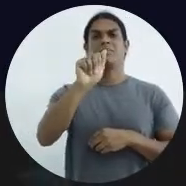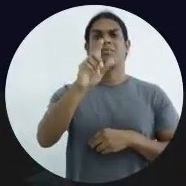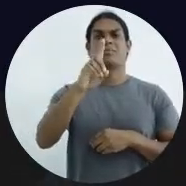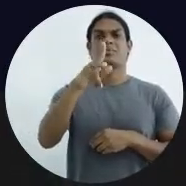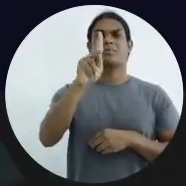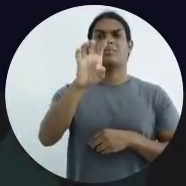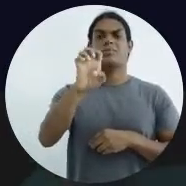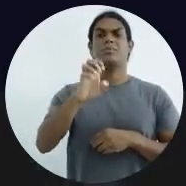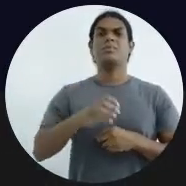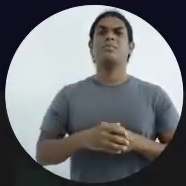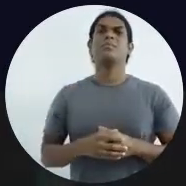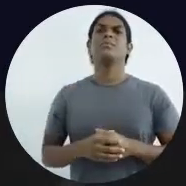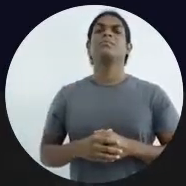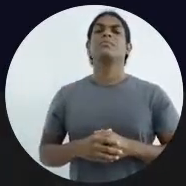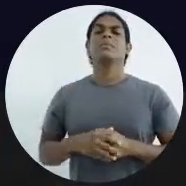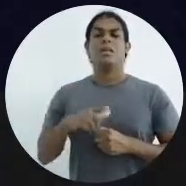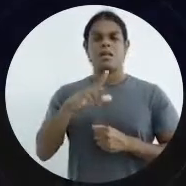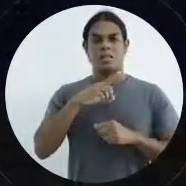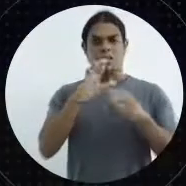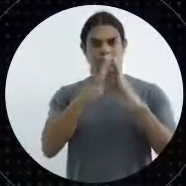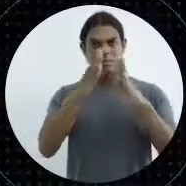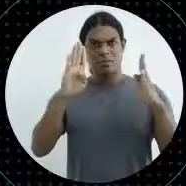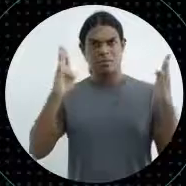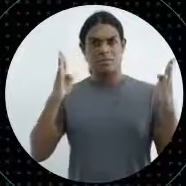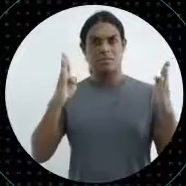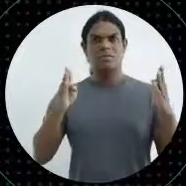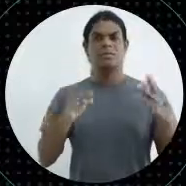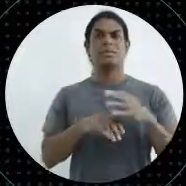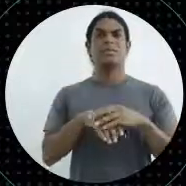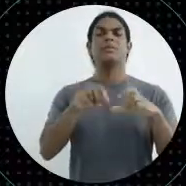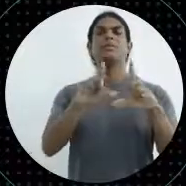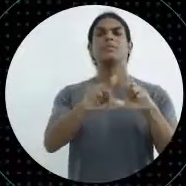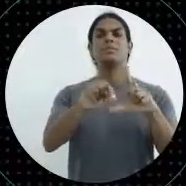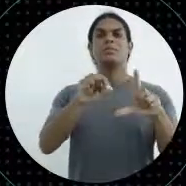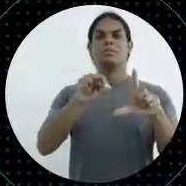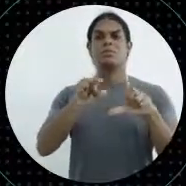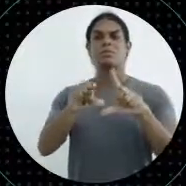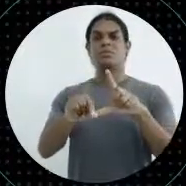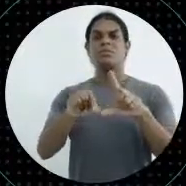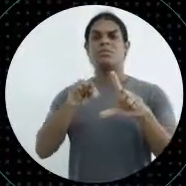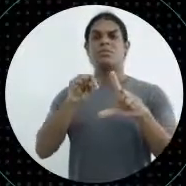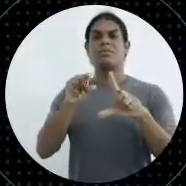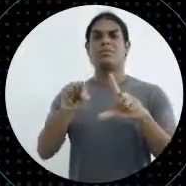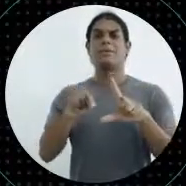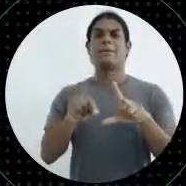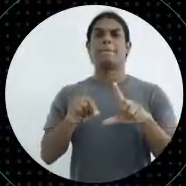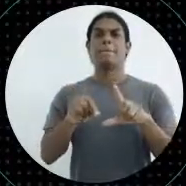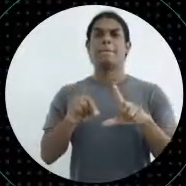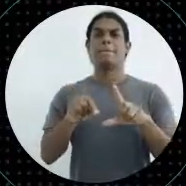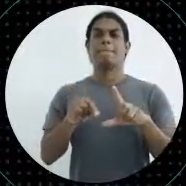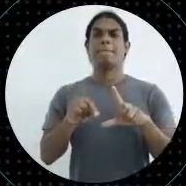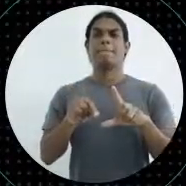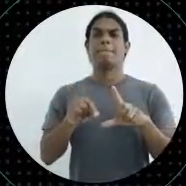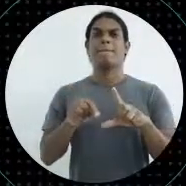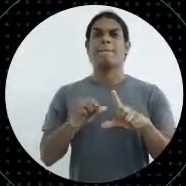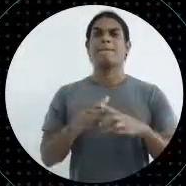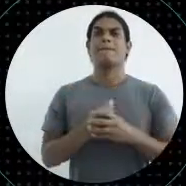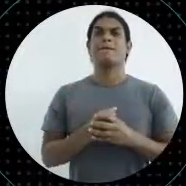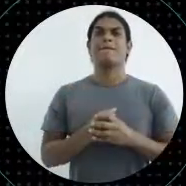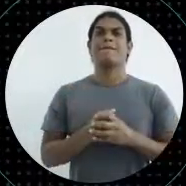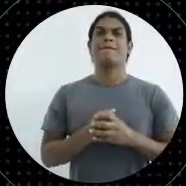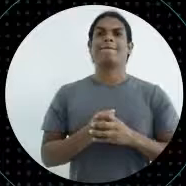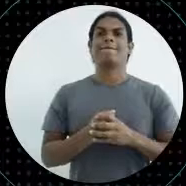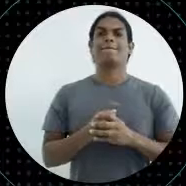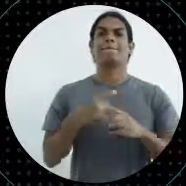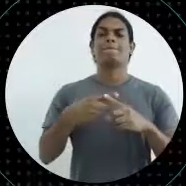Então, temos a biblioteca de jQuery, a gente quer selecionar os atributos, que class pode ser mais de um, ou